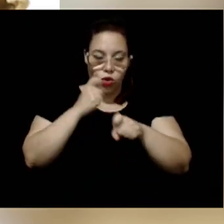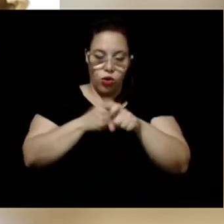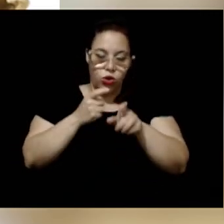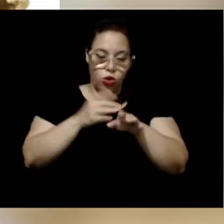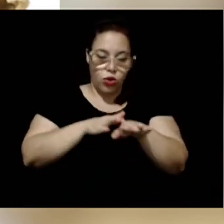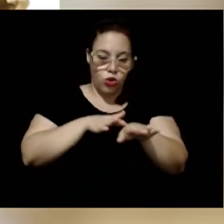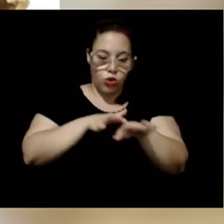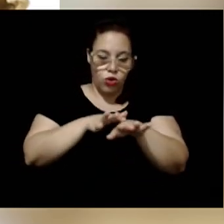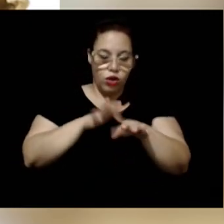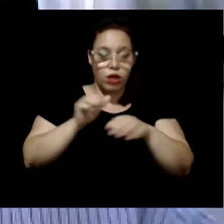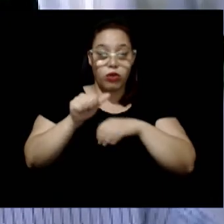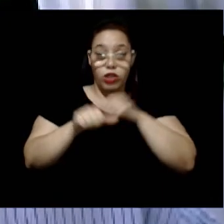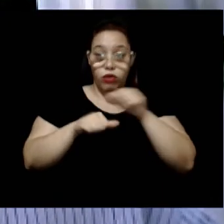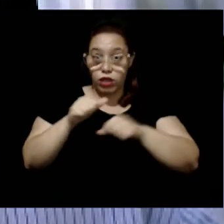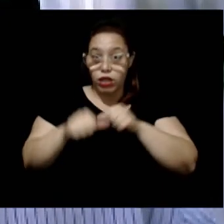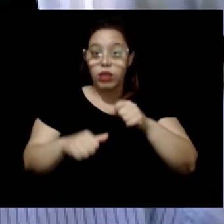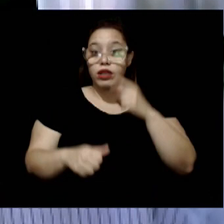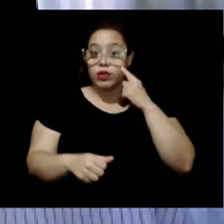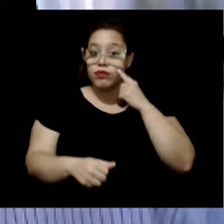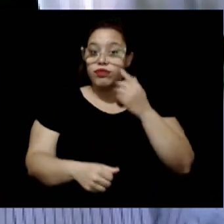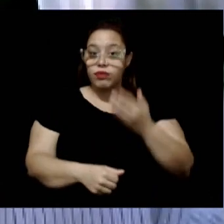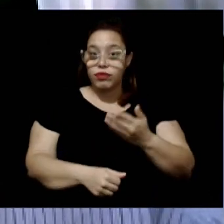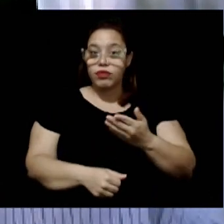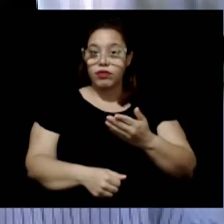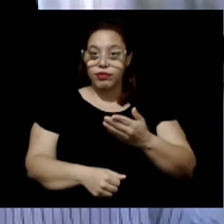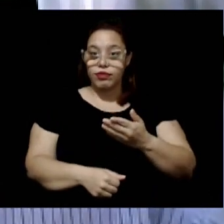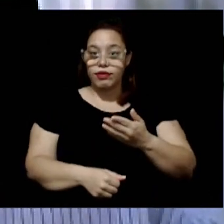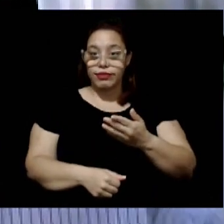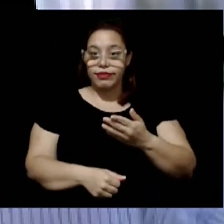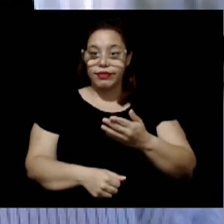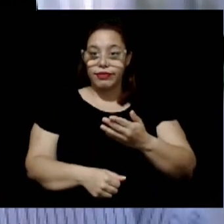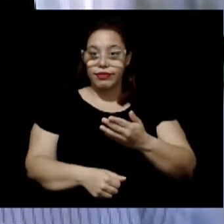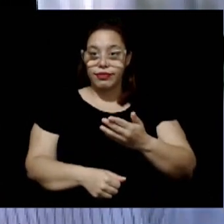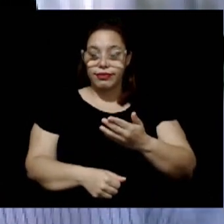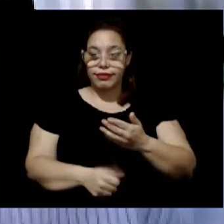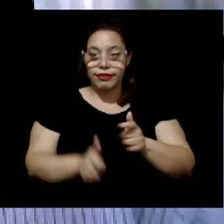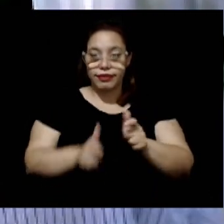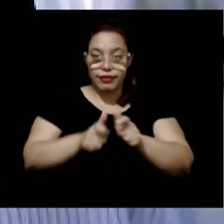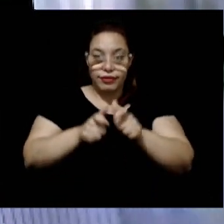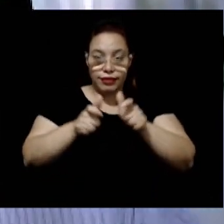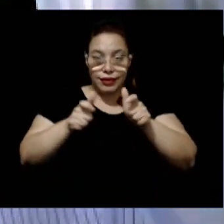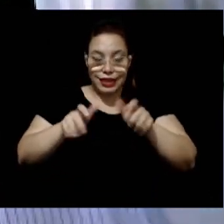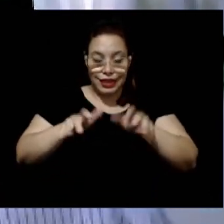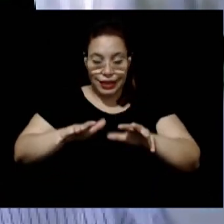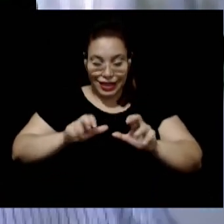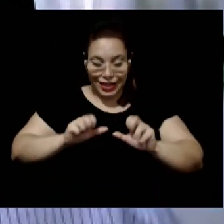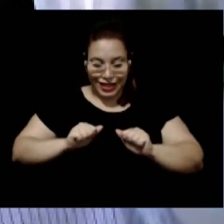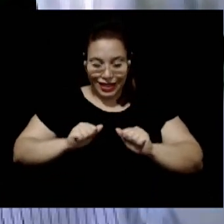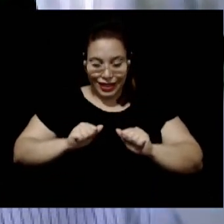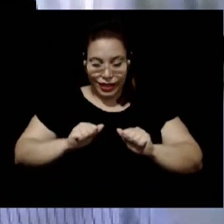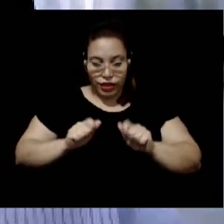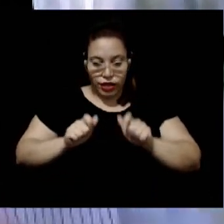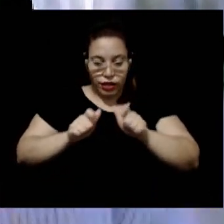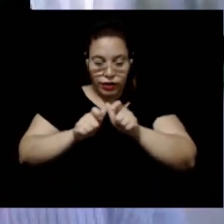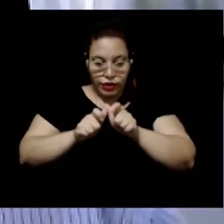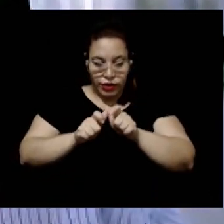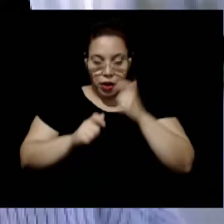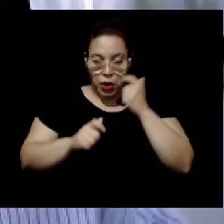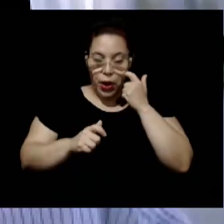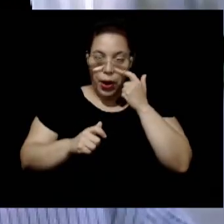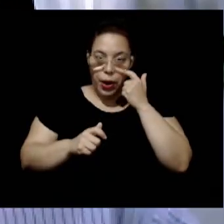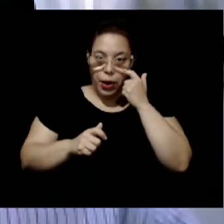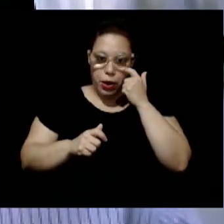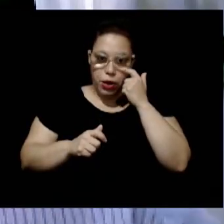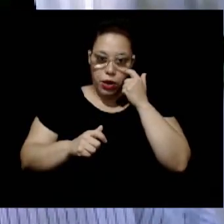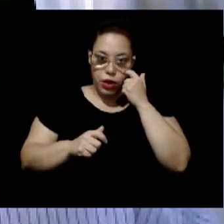modifica, porque tem um impacto maior, e há uma inflamação de muito menor intensidade do que na artrite reumatoide, mas também há